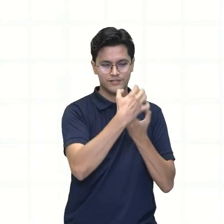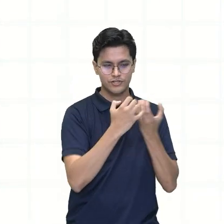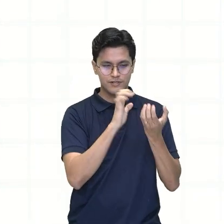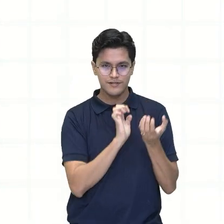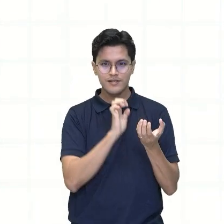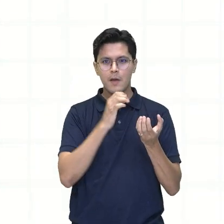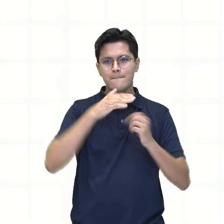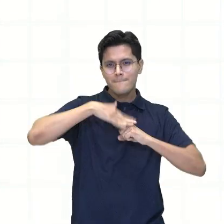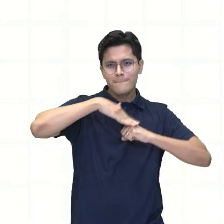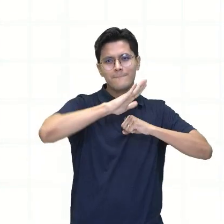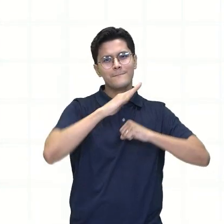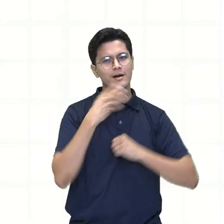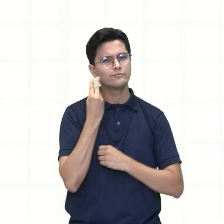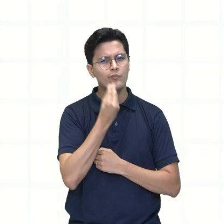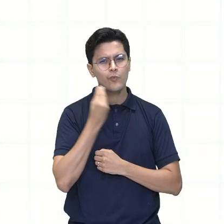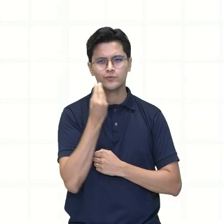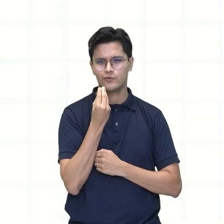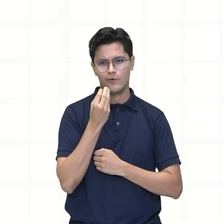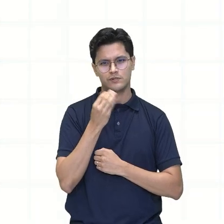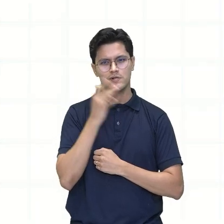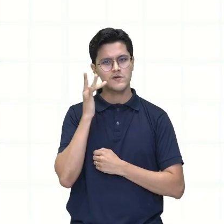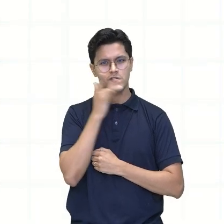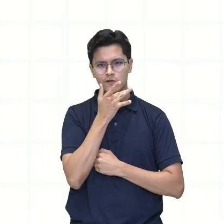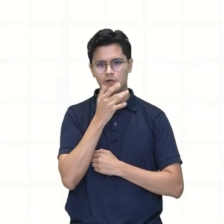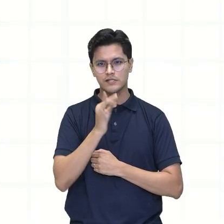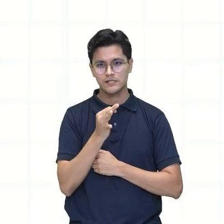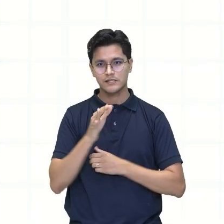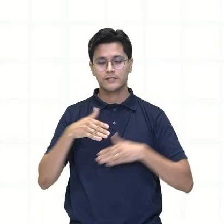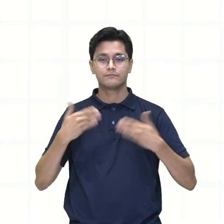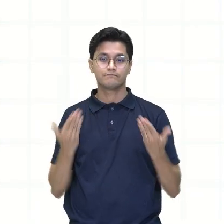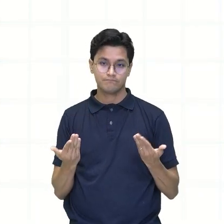está fazendo ali, olha, mais saborosa, é tão